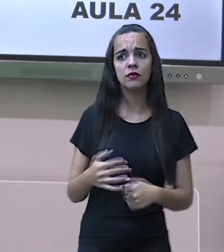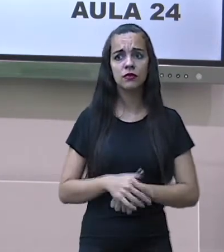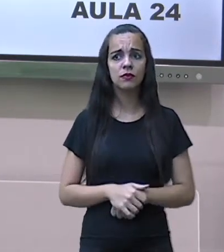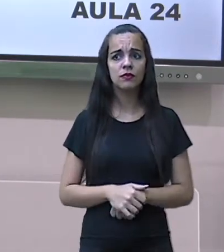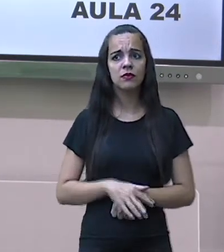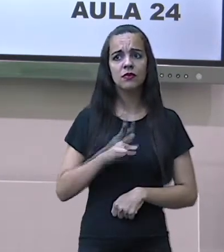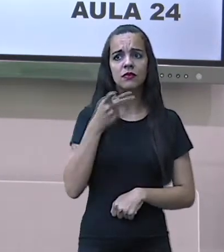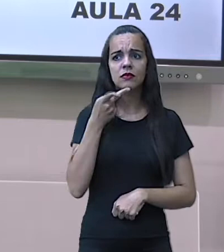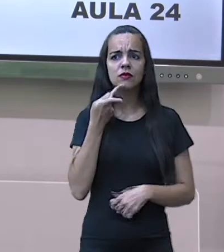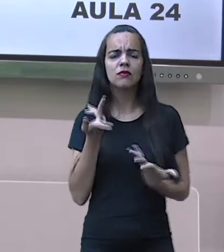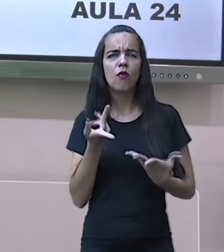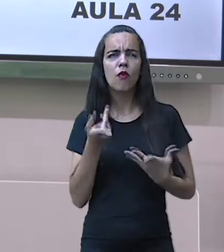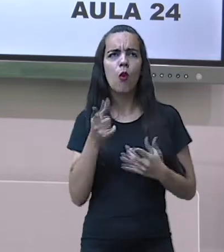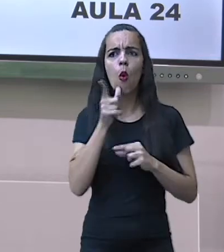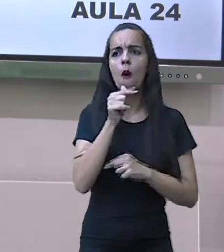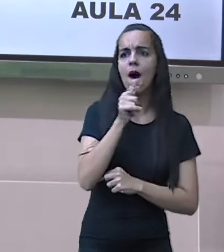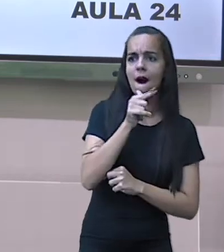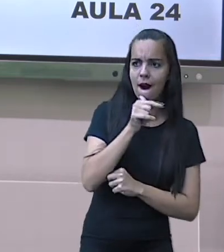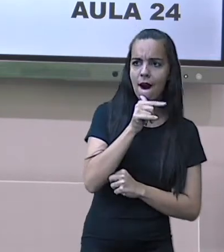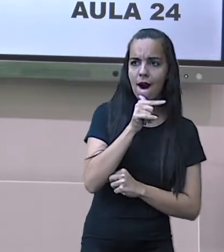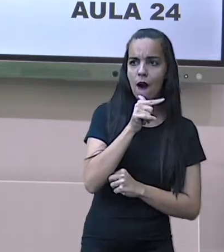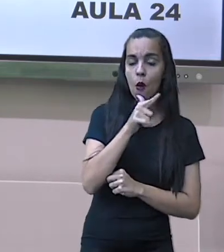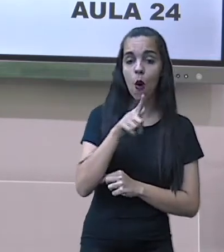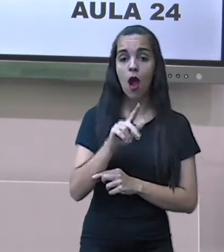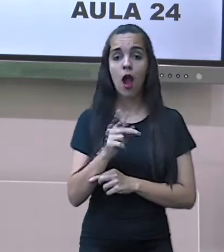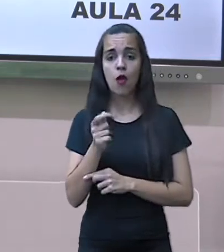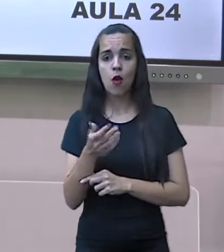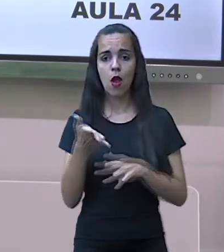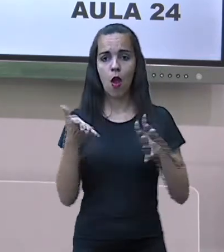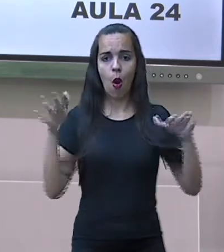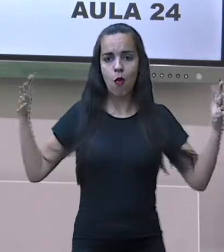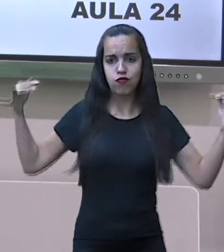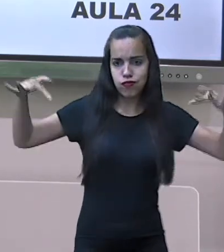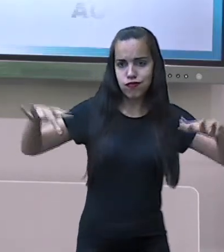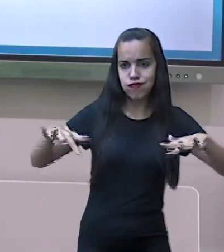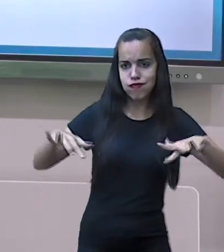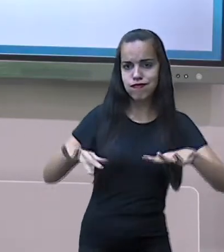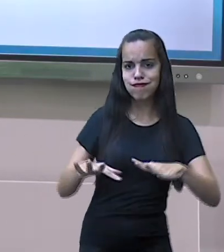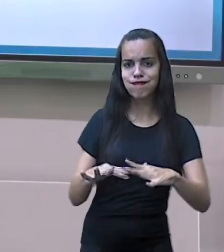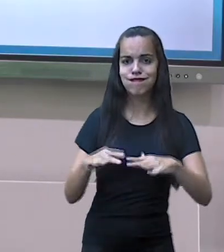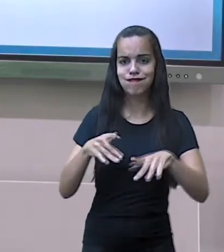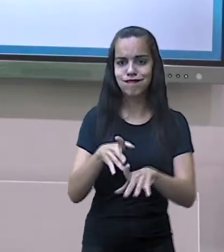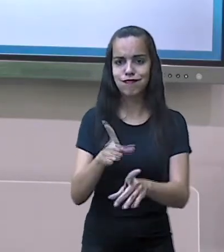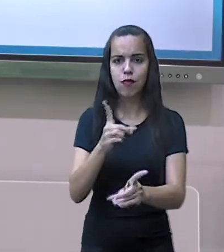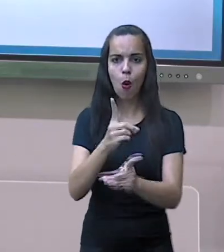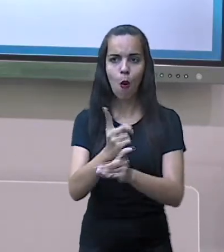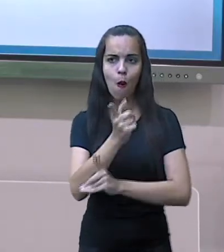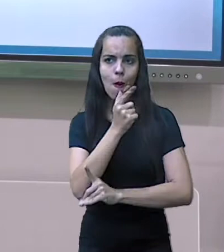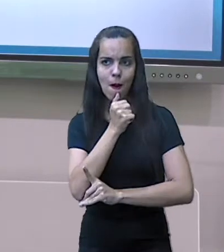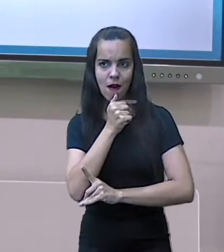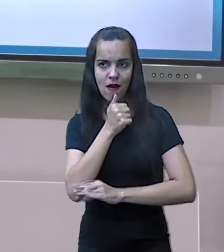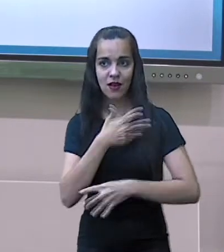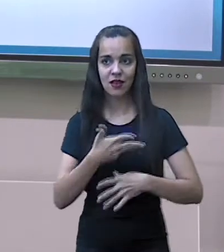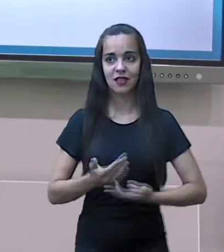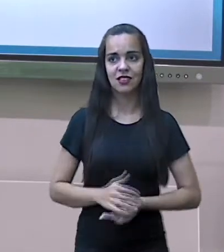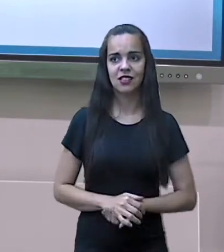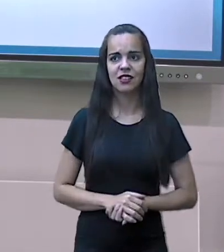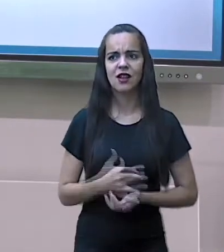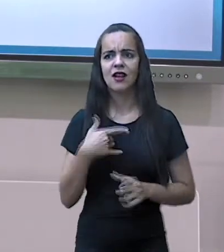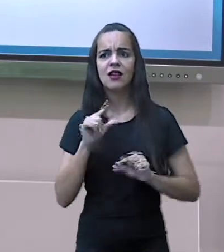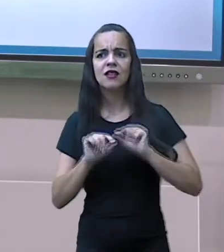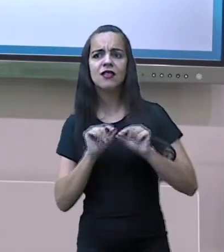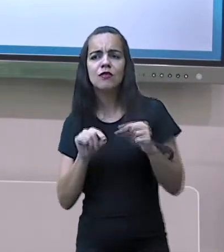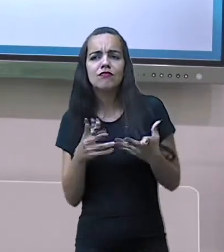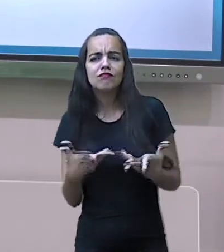Hidrografia, né? A água e a hidrografia. Então, vamos ver o que vem a ser